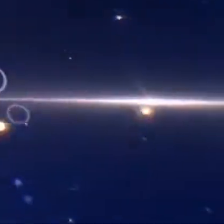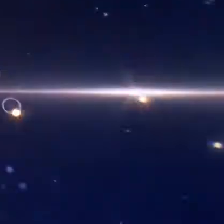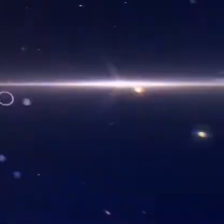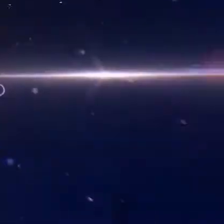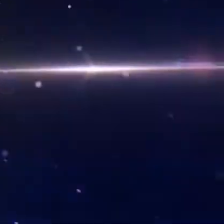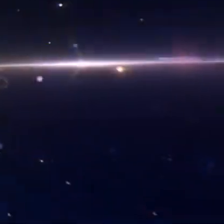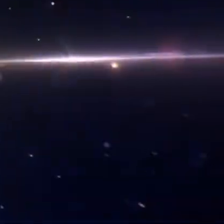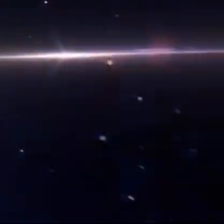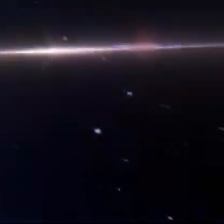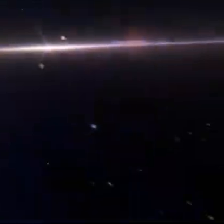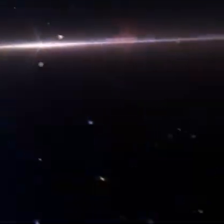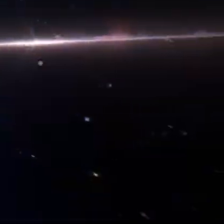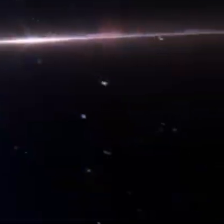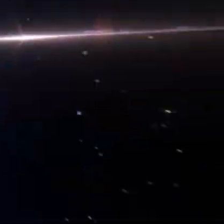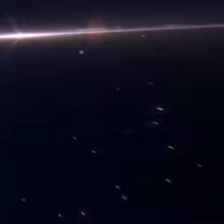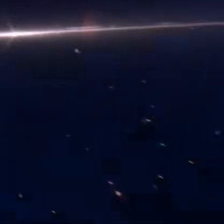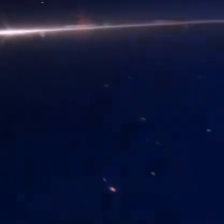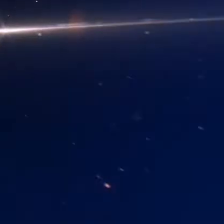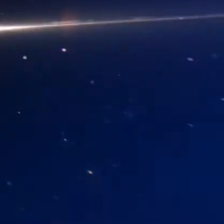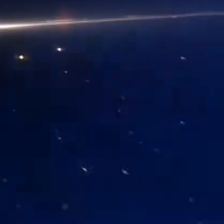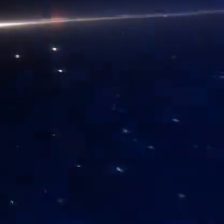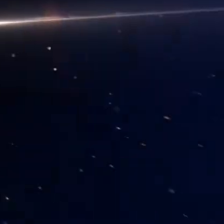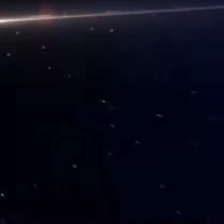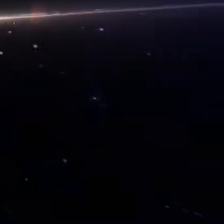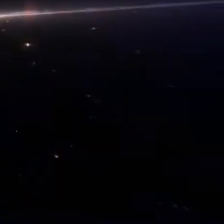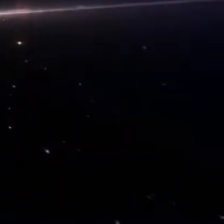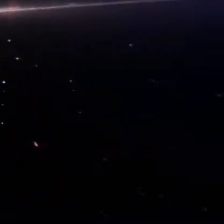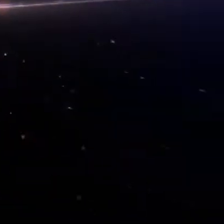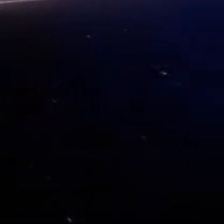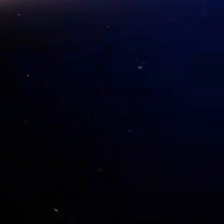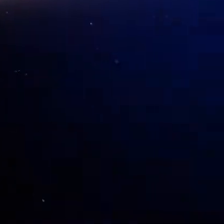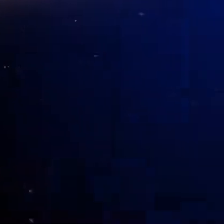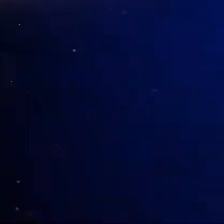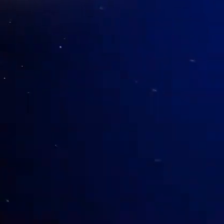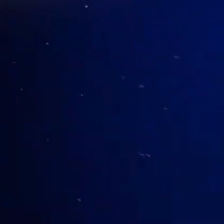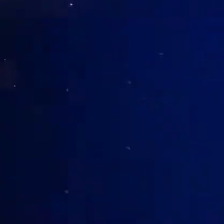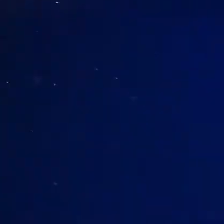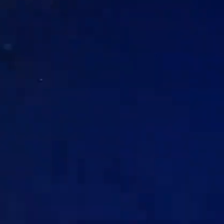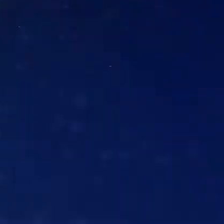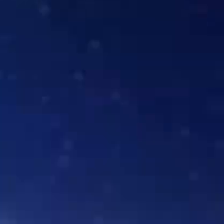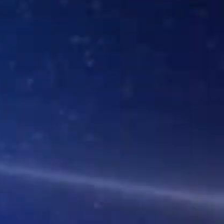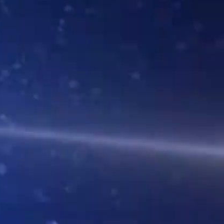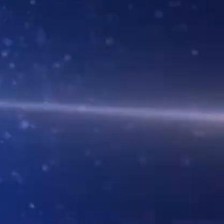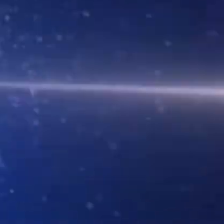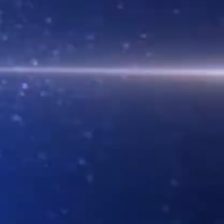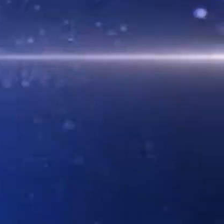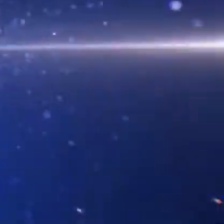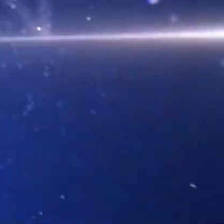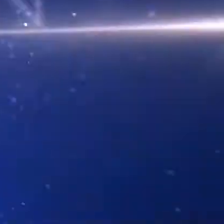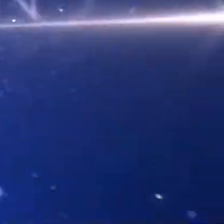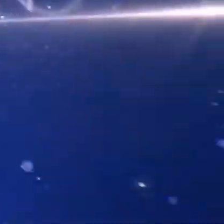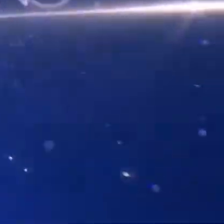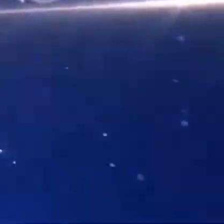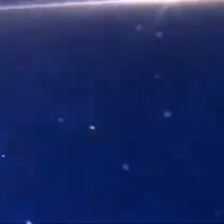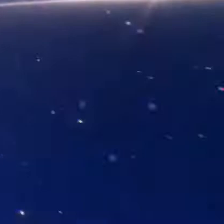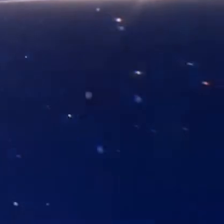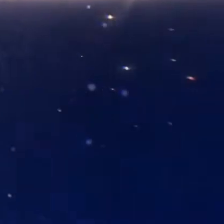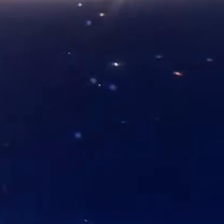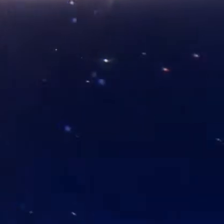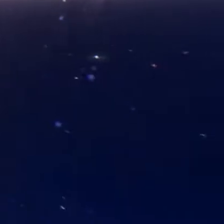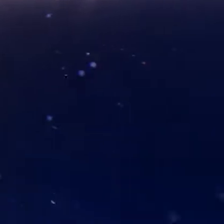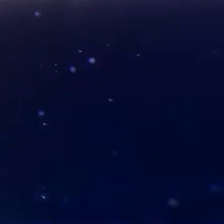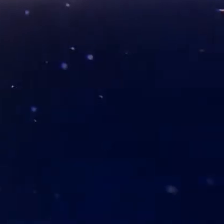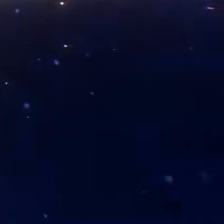Nasceu em 23 de maio de 1927. Tinha perfil considerado técnico e não